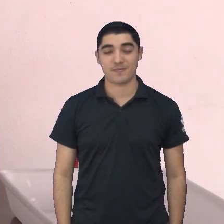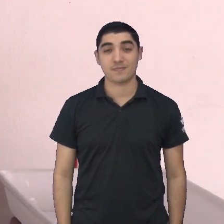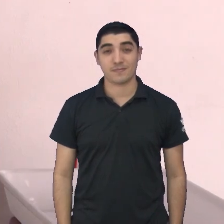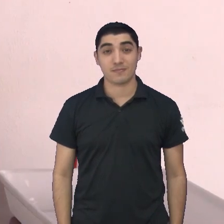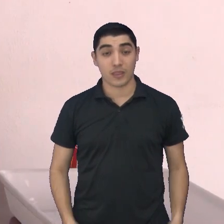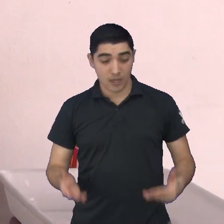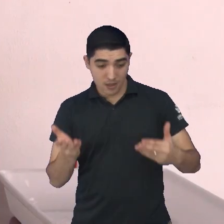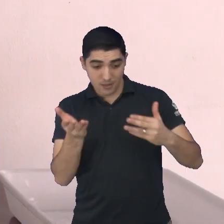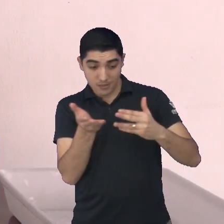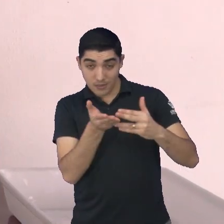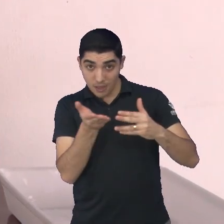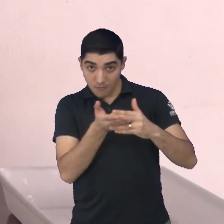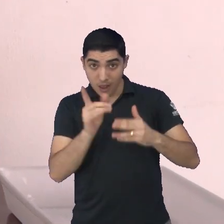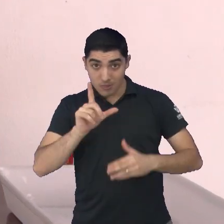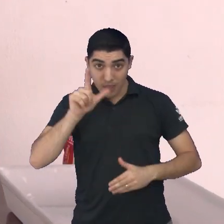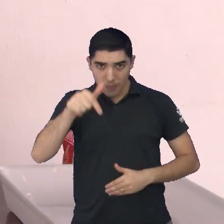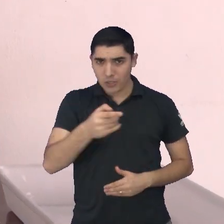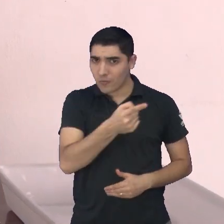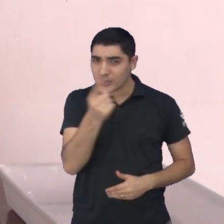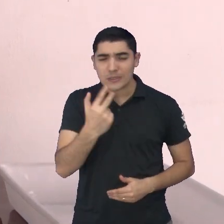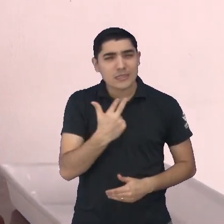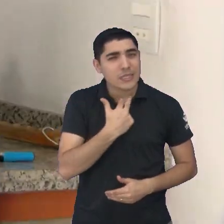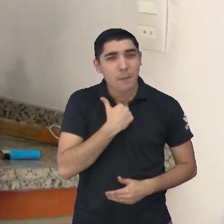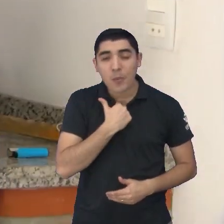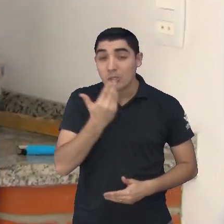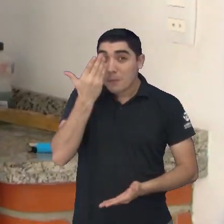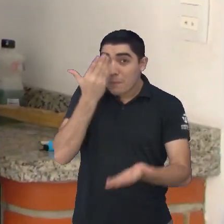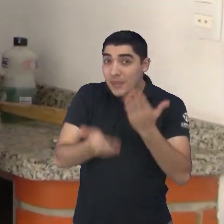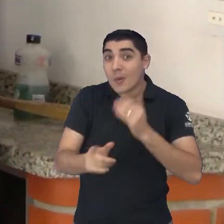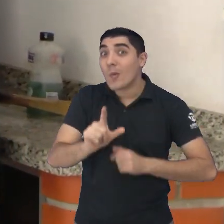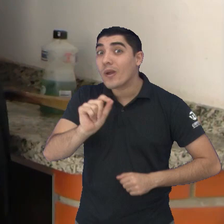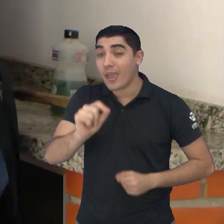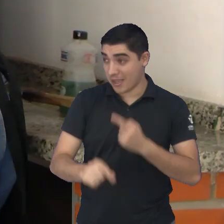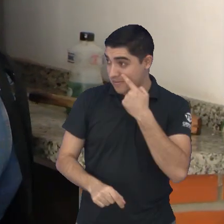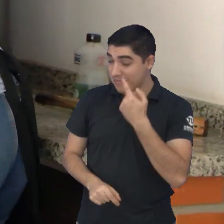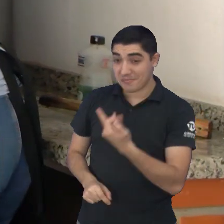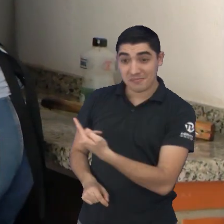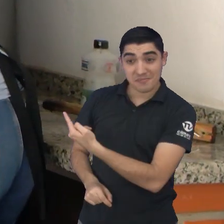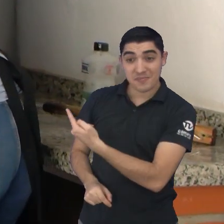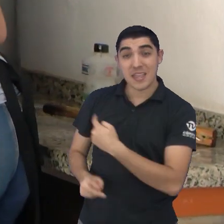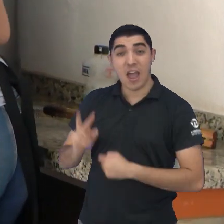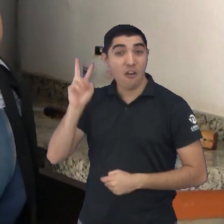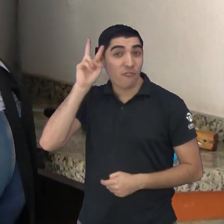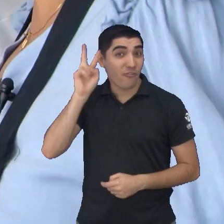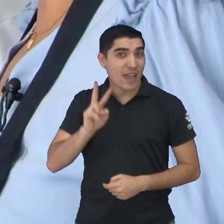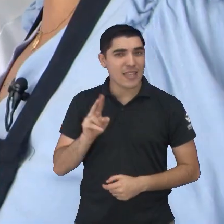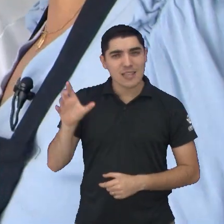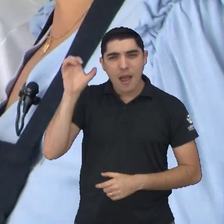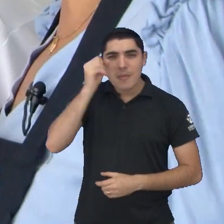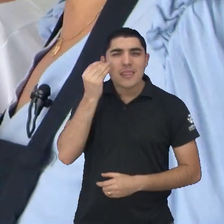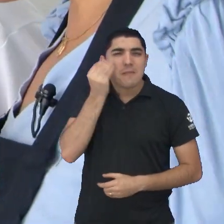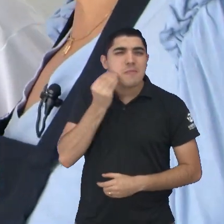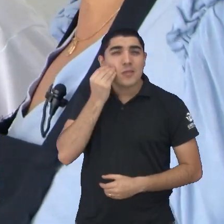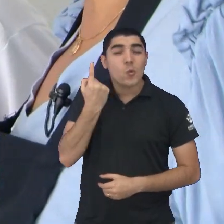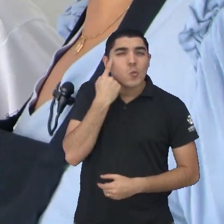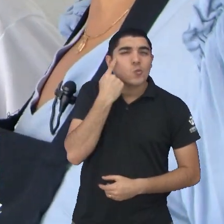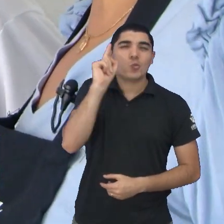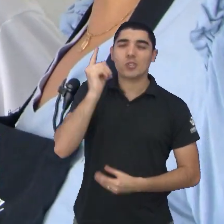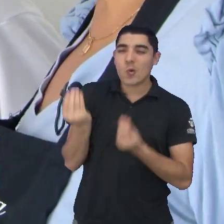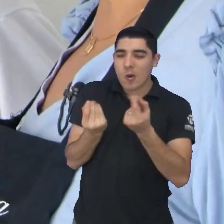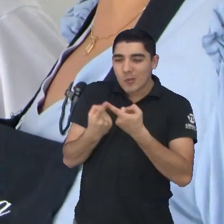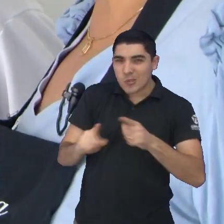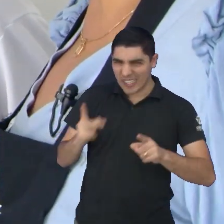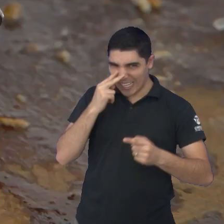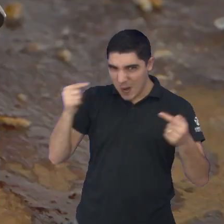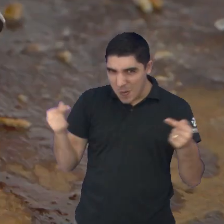Depois do intervalo, você não pode perder a repórter Vanessa Nascimento como churrasqueira por um dia. Será que ela acertou o ponto